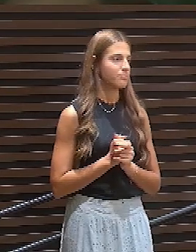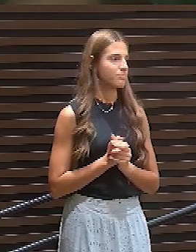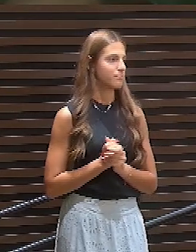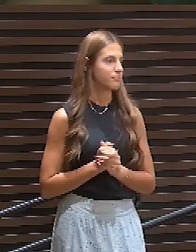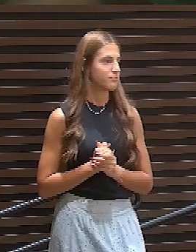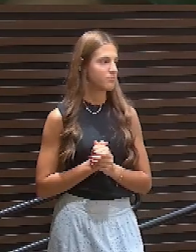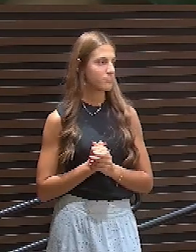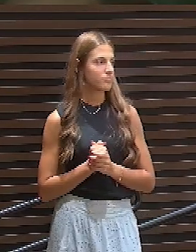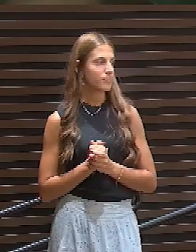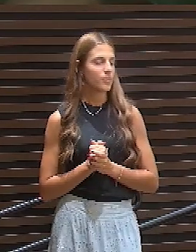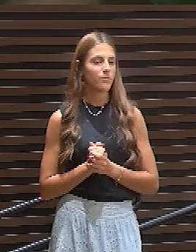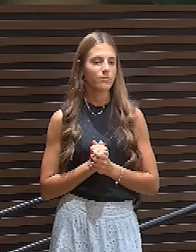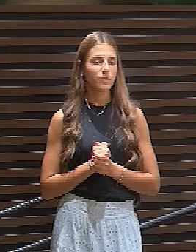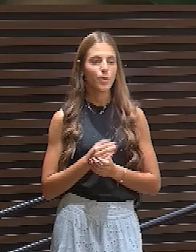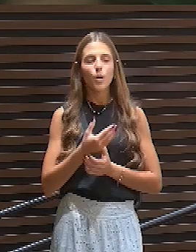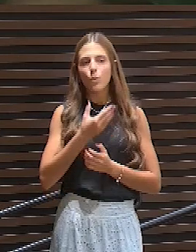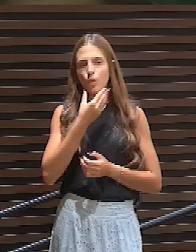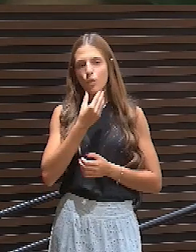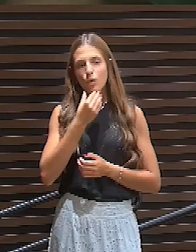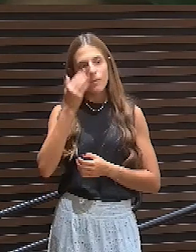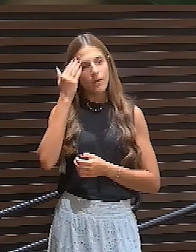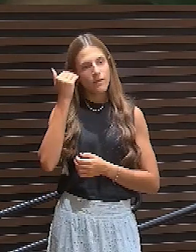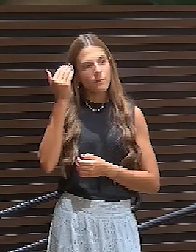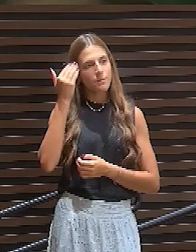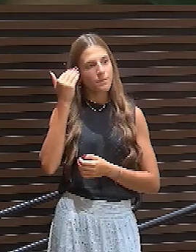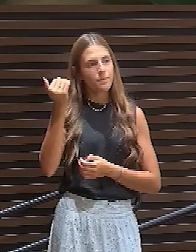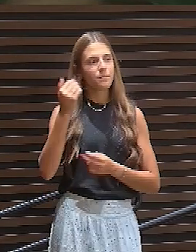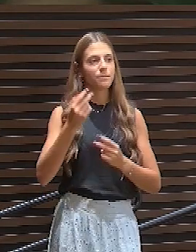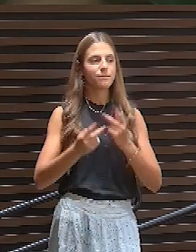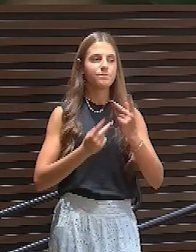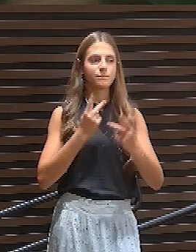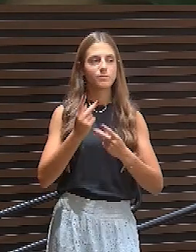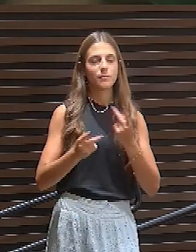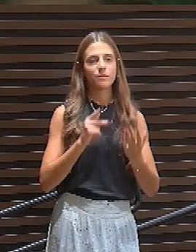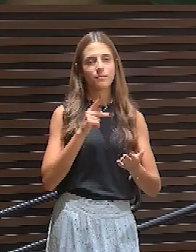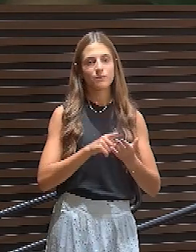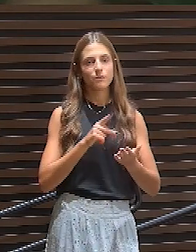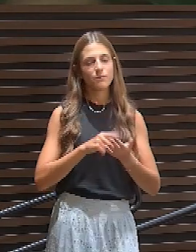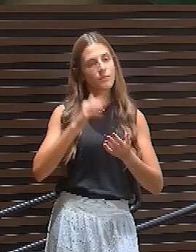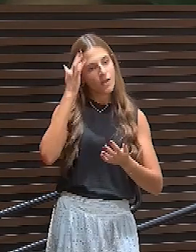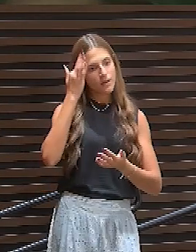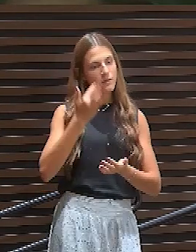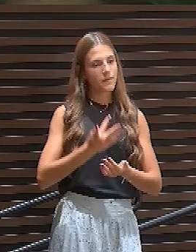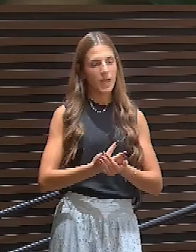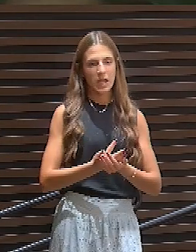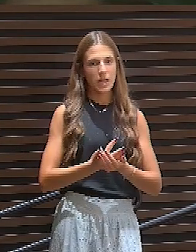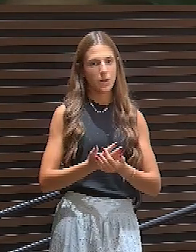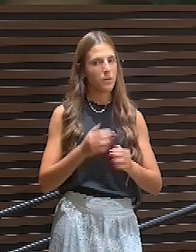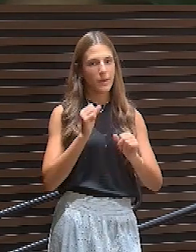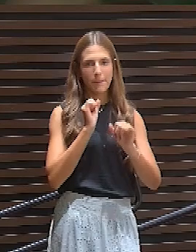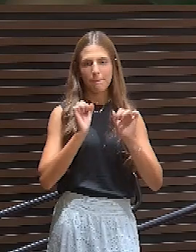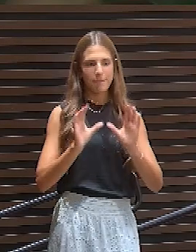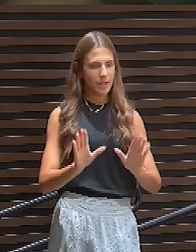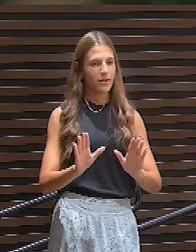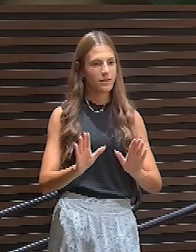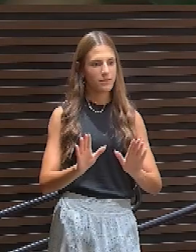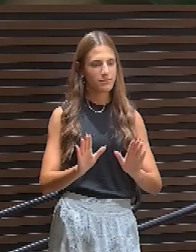O John Owen disse: a verdadeira fé não é passiva. Ela